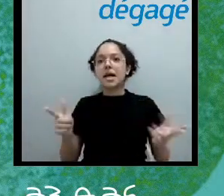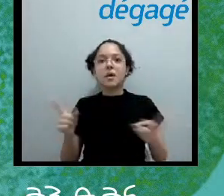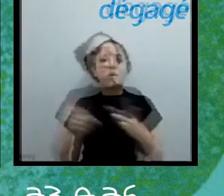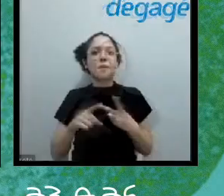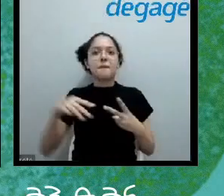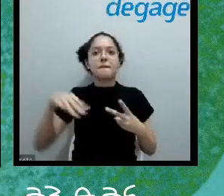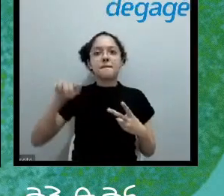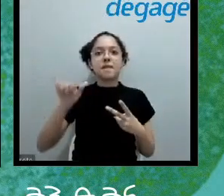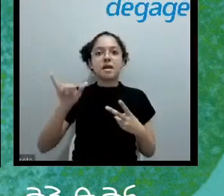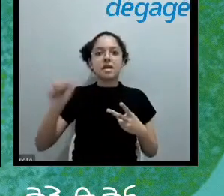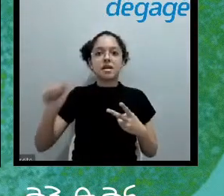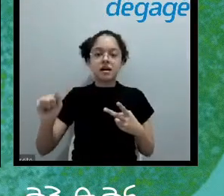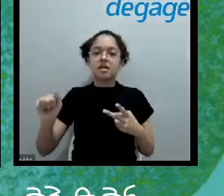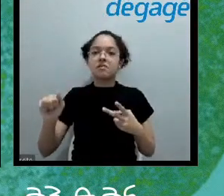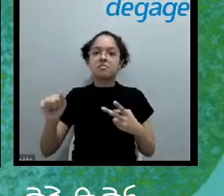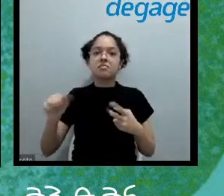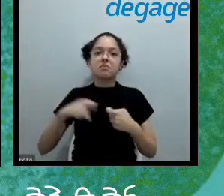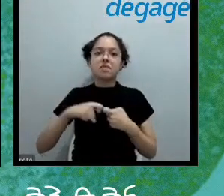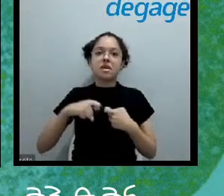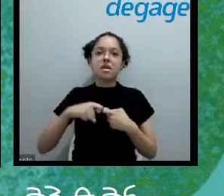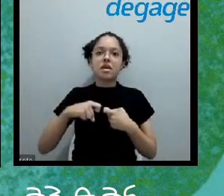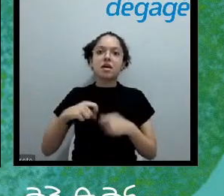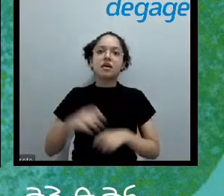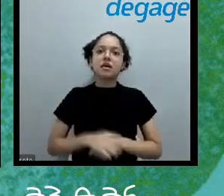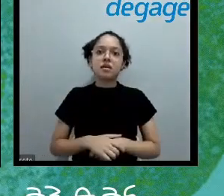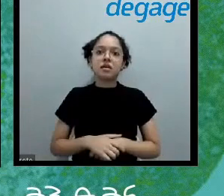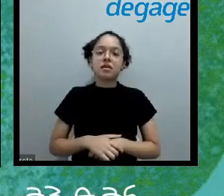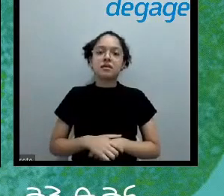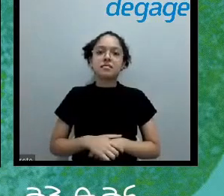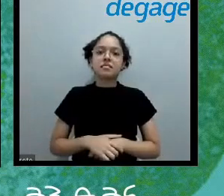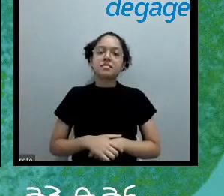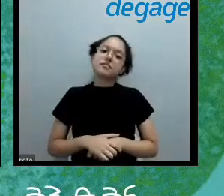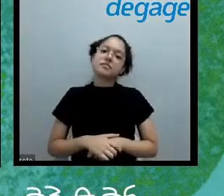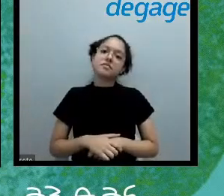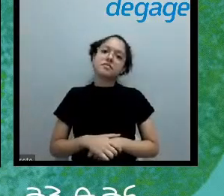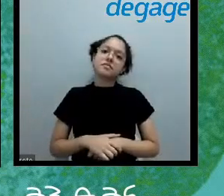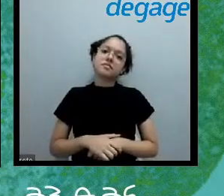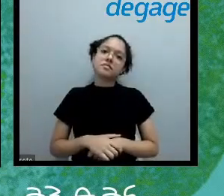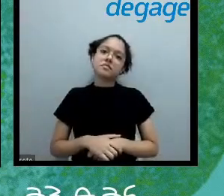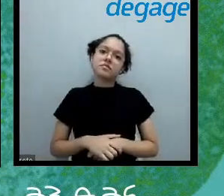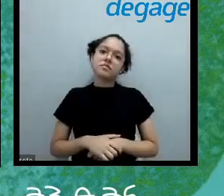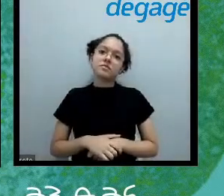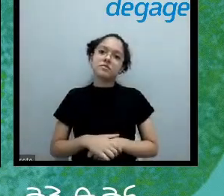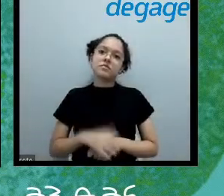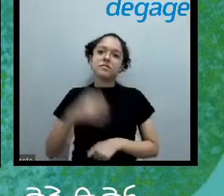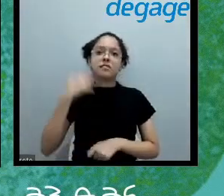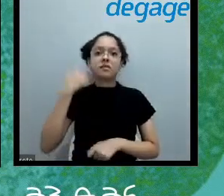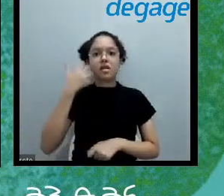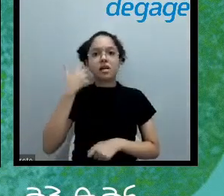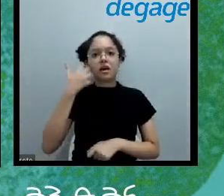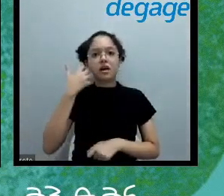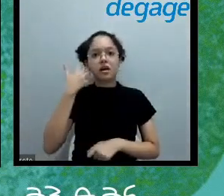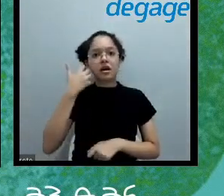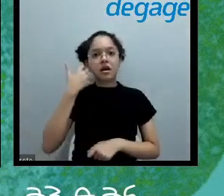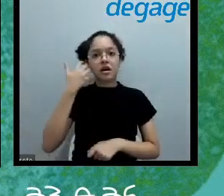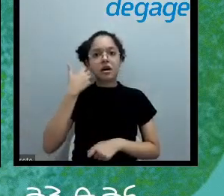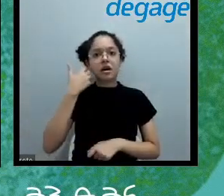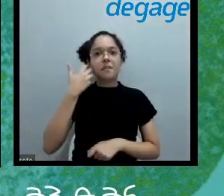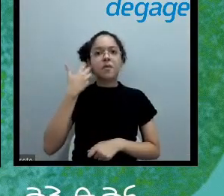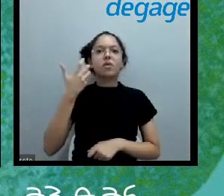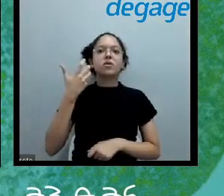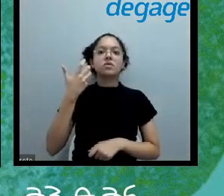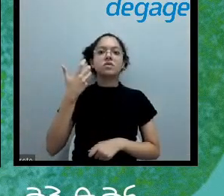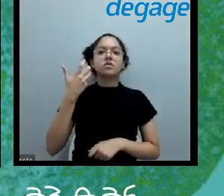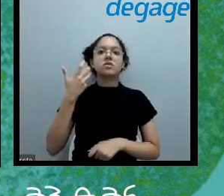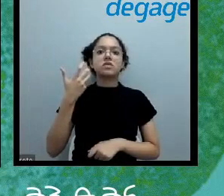aí, após compor a música, nós usávamos inúmeras vezes como parte do atendimento. Também a música da bola, eu tinha que chegar, não, agora não